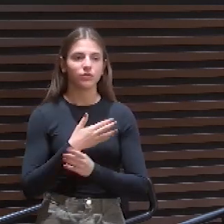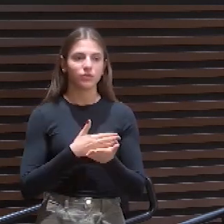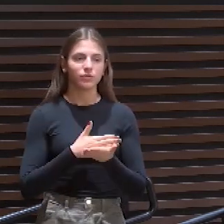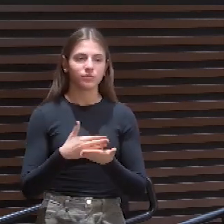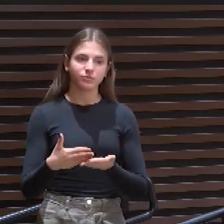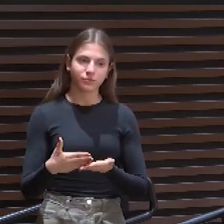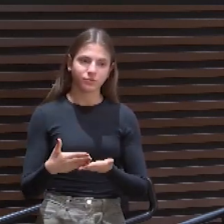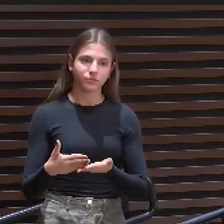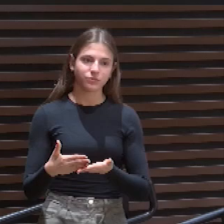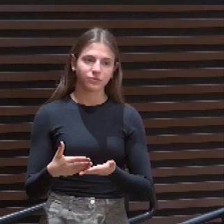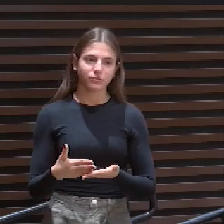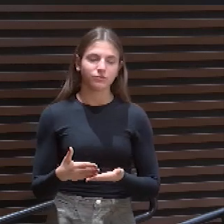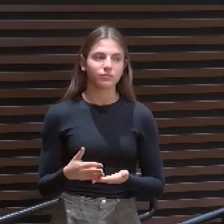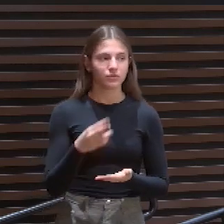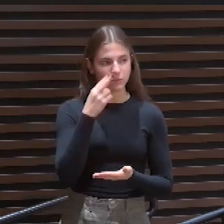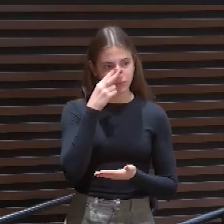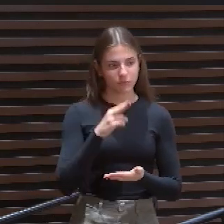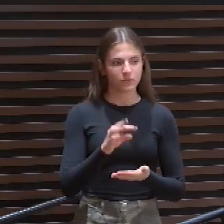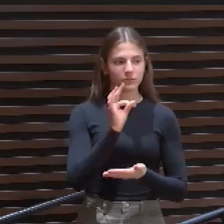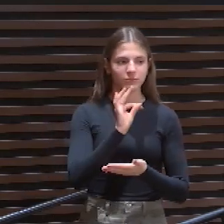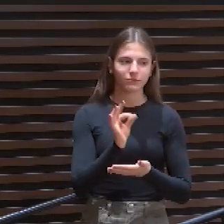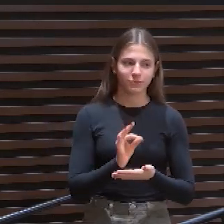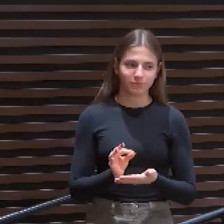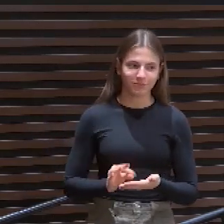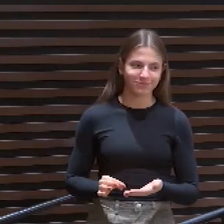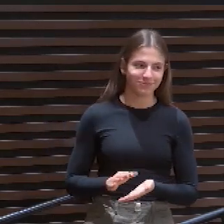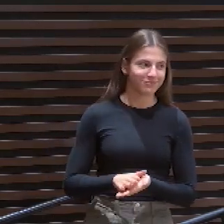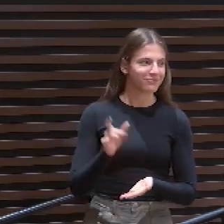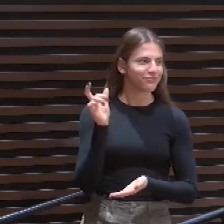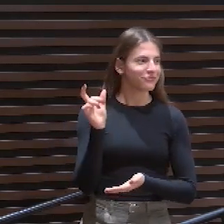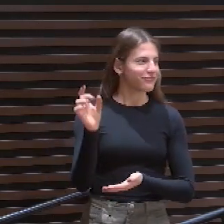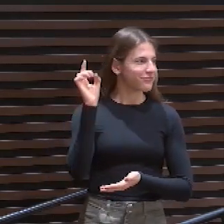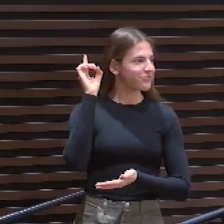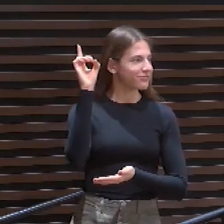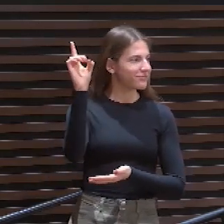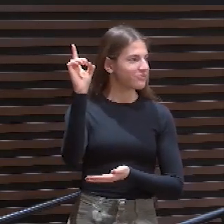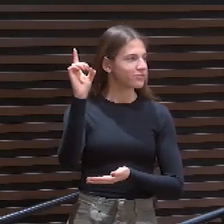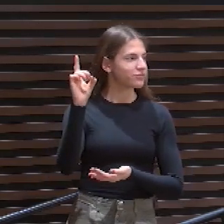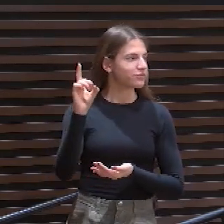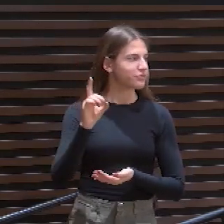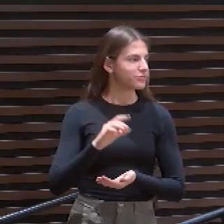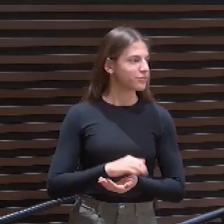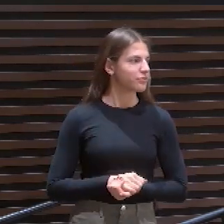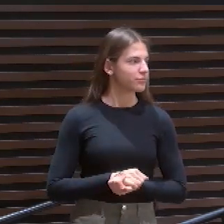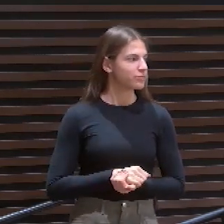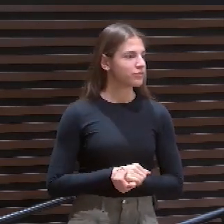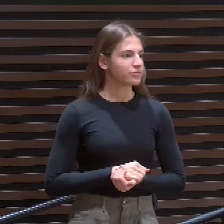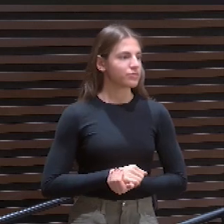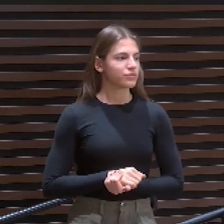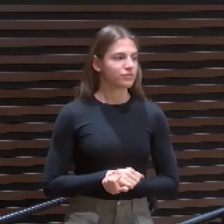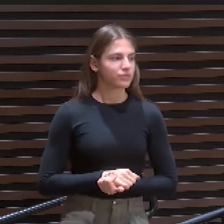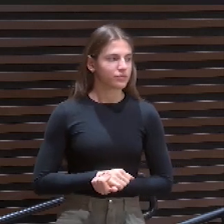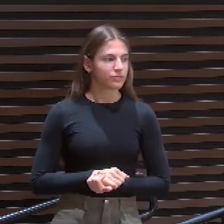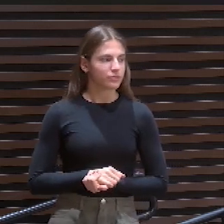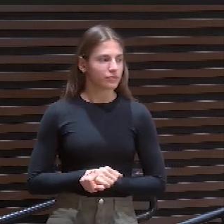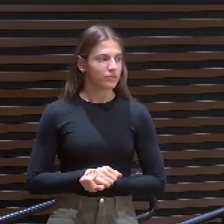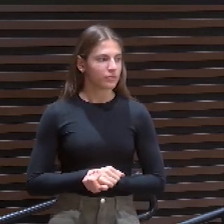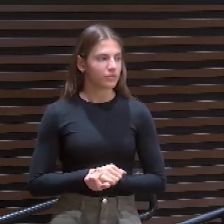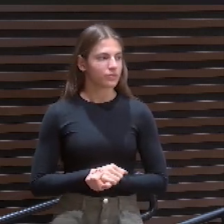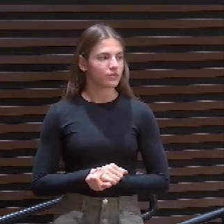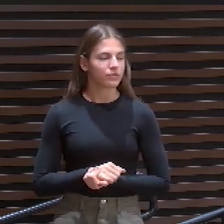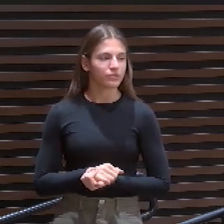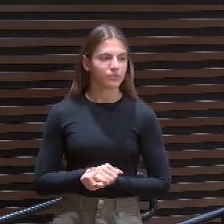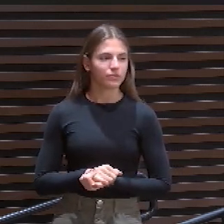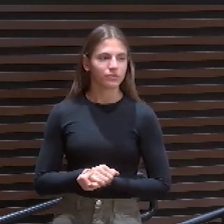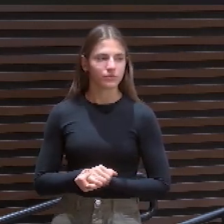vamos agora para o texto, para a palavra de Deus, voltando aqui pelo boletim. Volvendo para